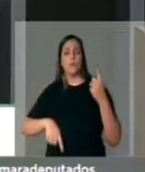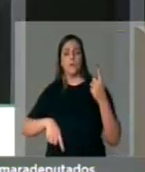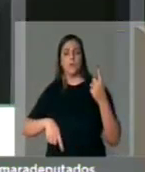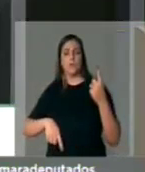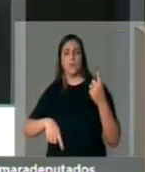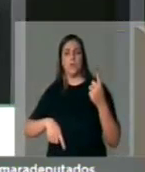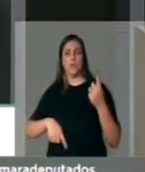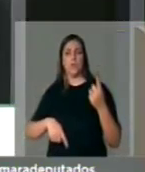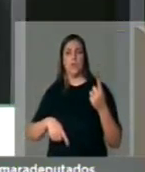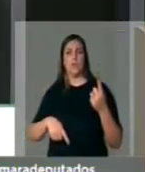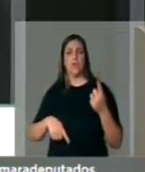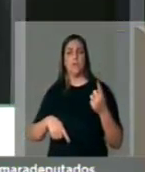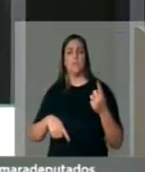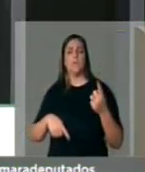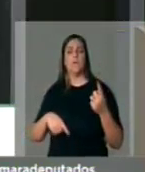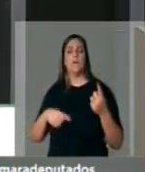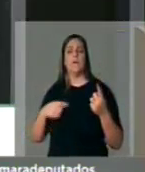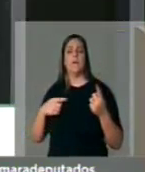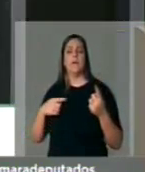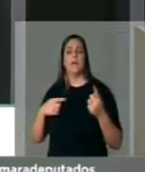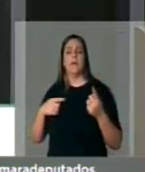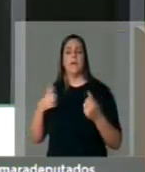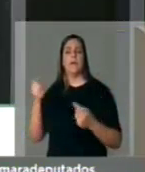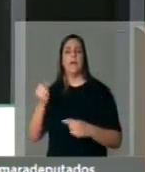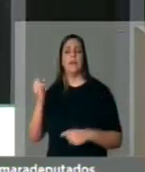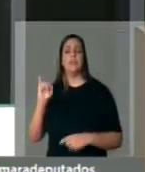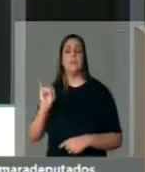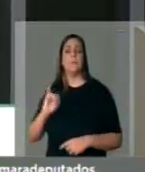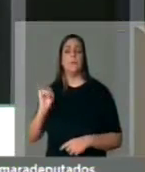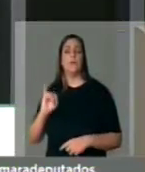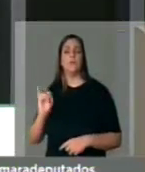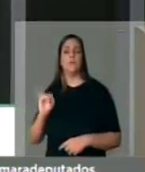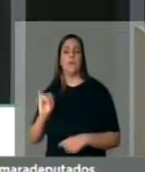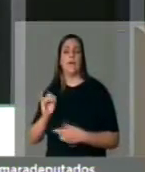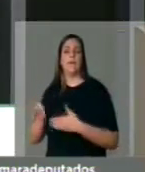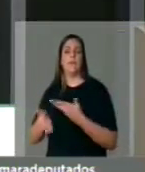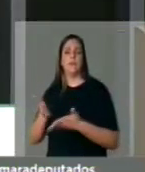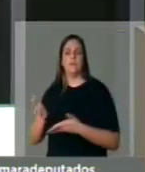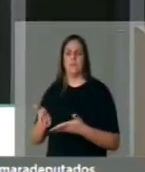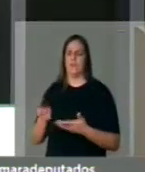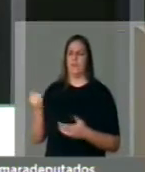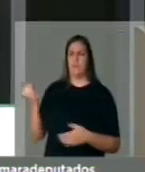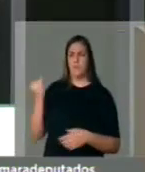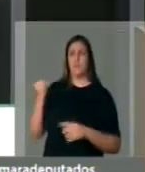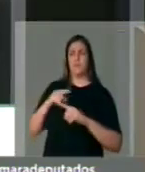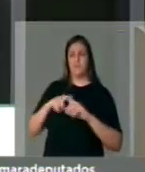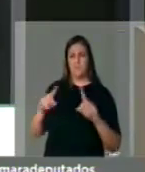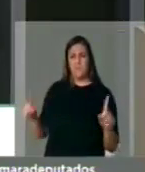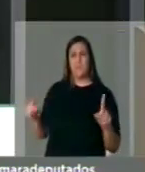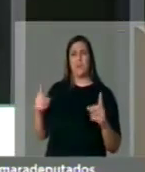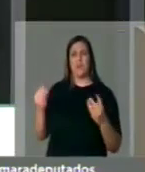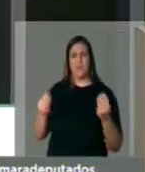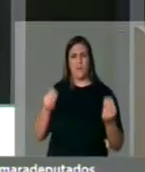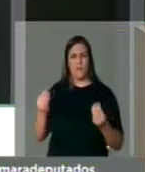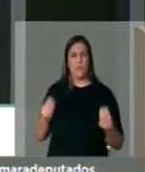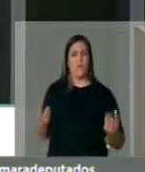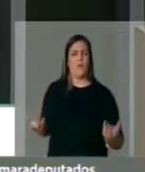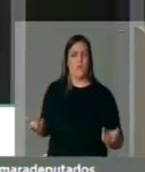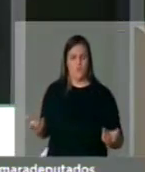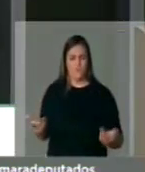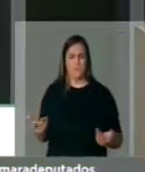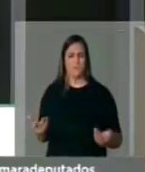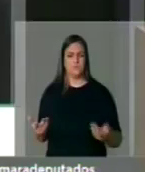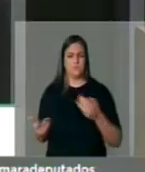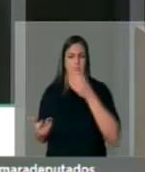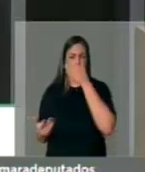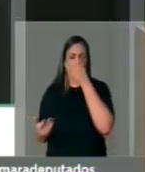leite importado. Importante, mas sem o efeito desejado. As importações continuem em quantidade muito